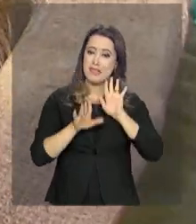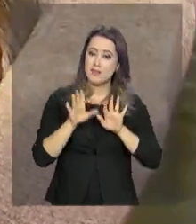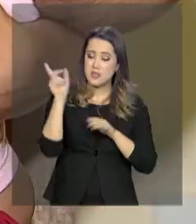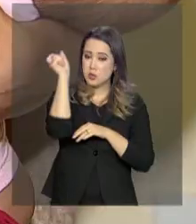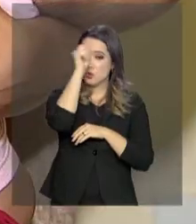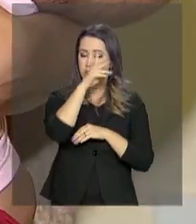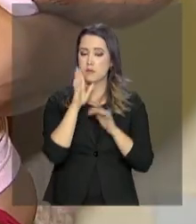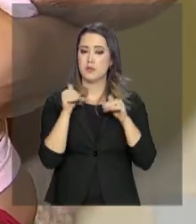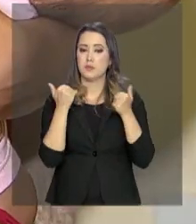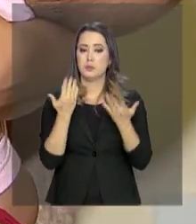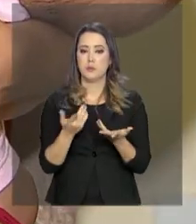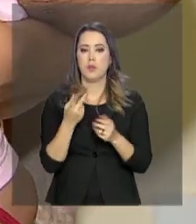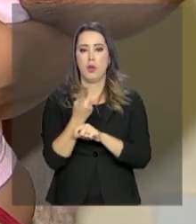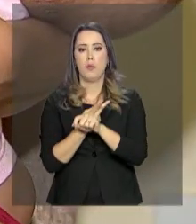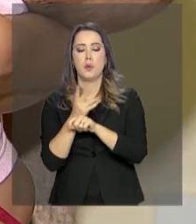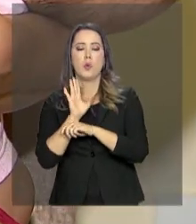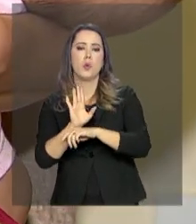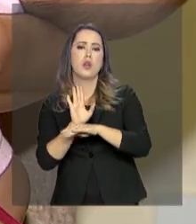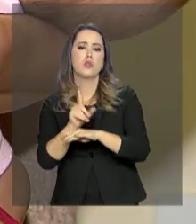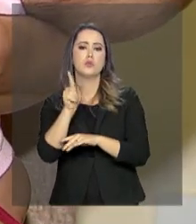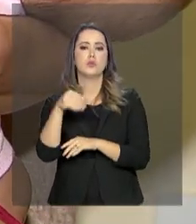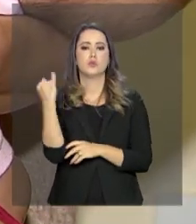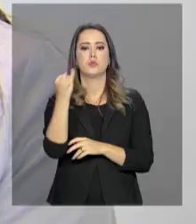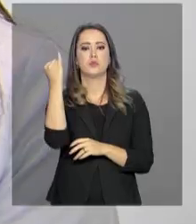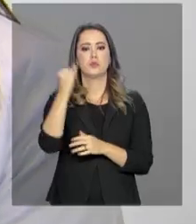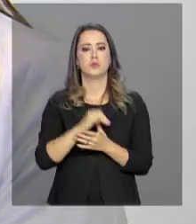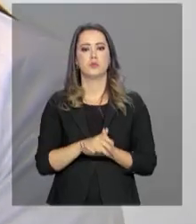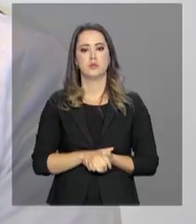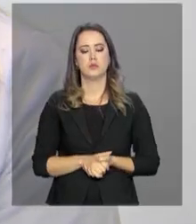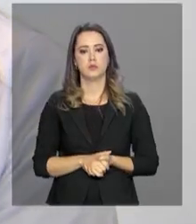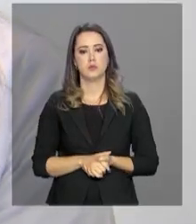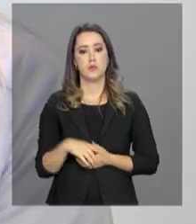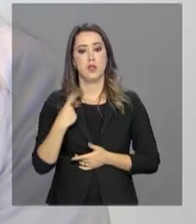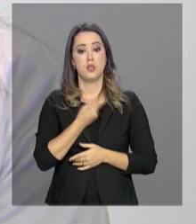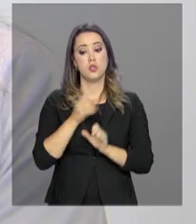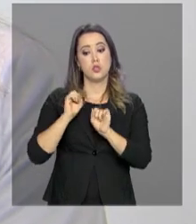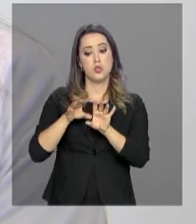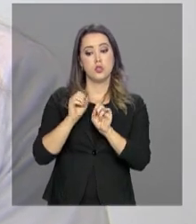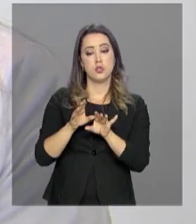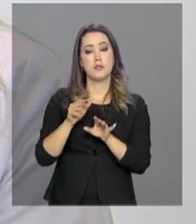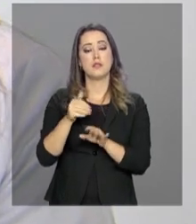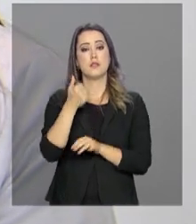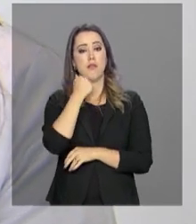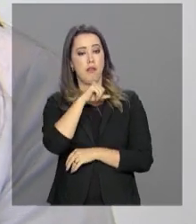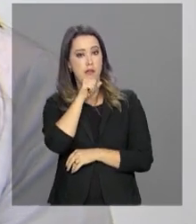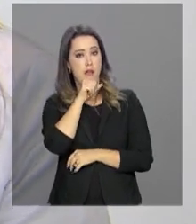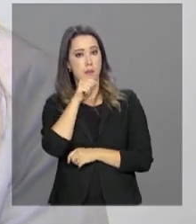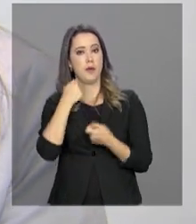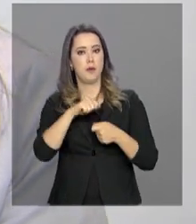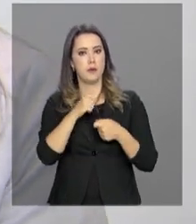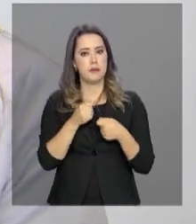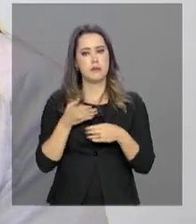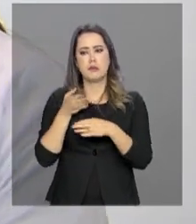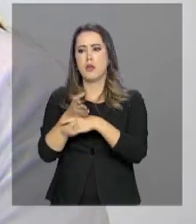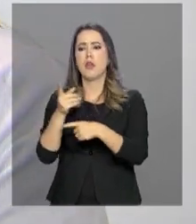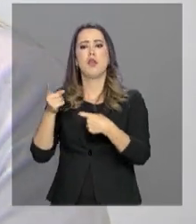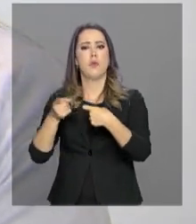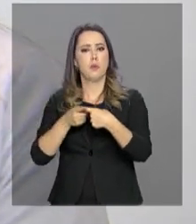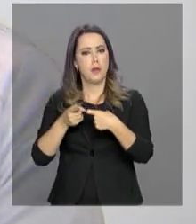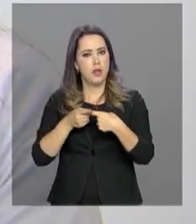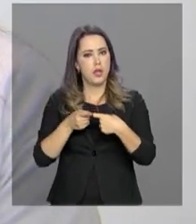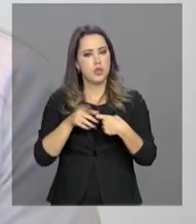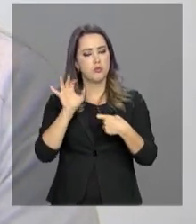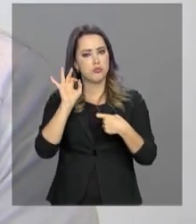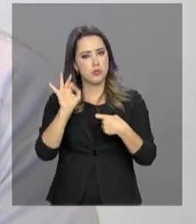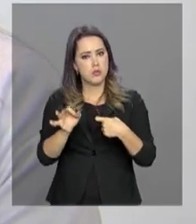parece. Por isso, procurar ajuda é fundamental. A gente orienta que a mãe faça um pré-natal adequado, com